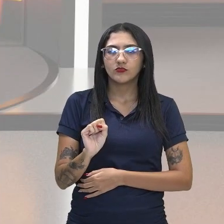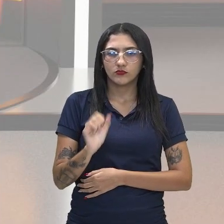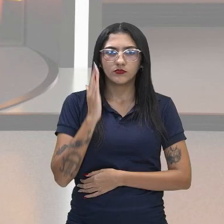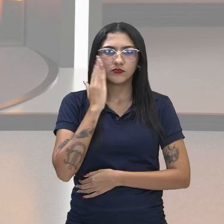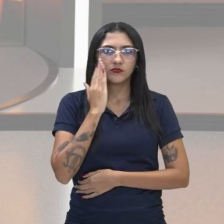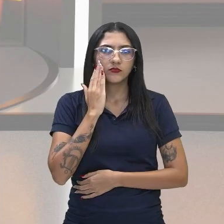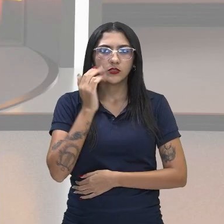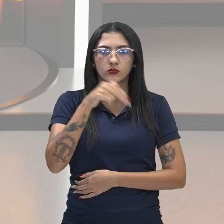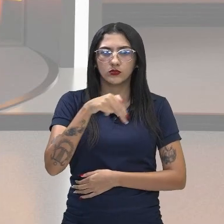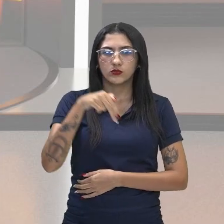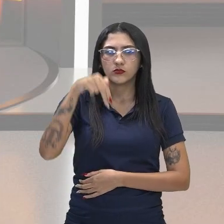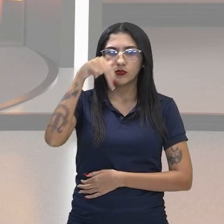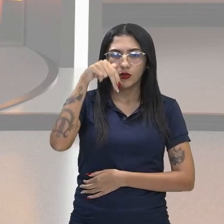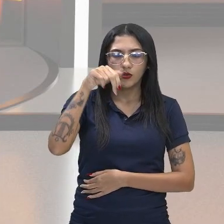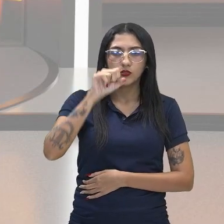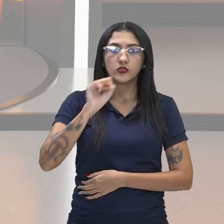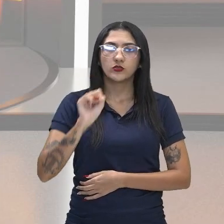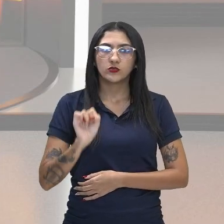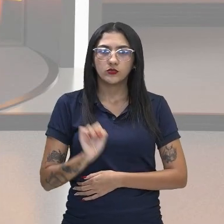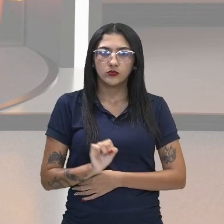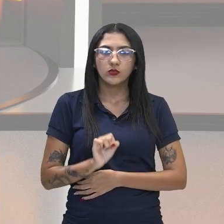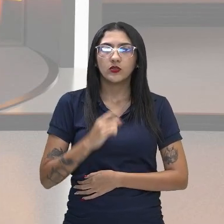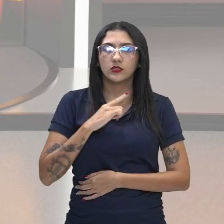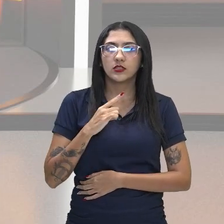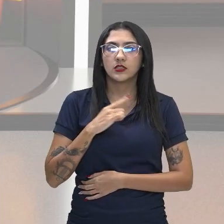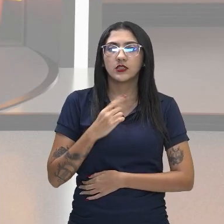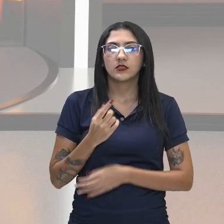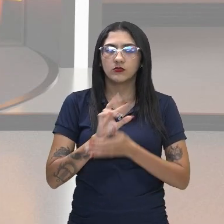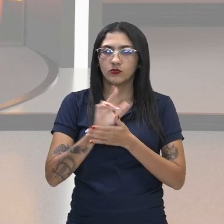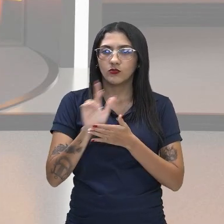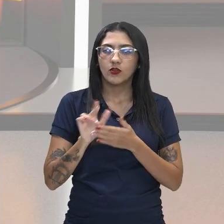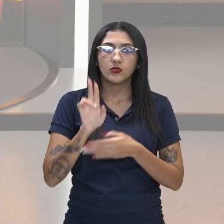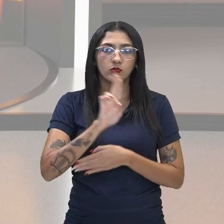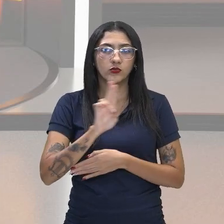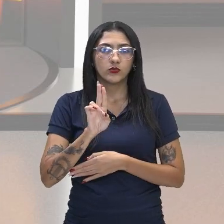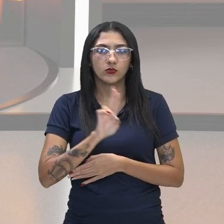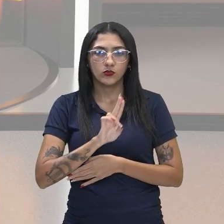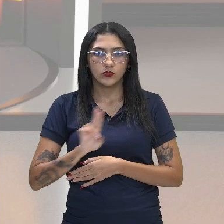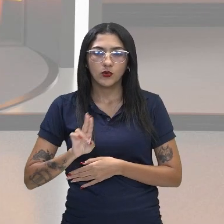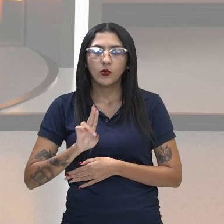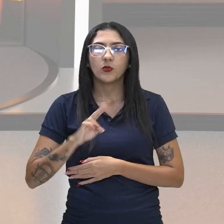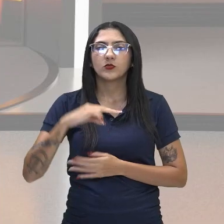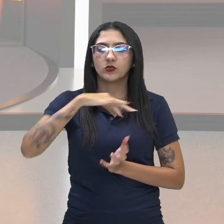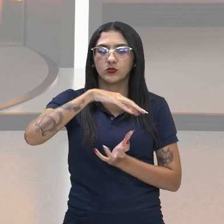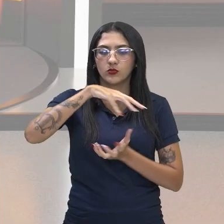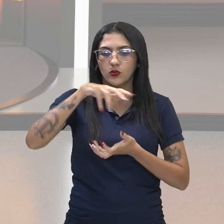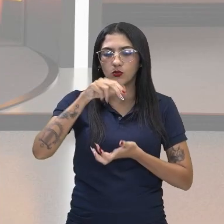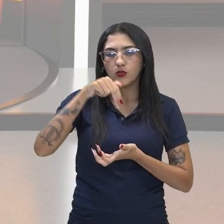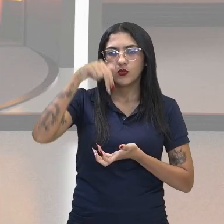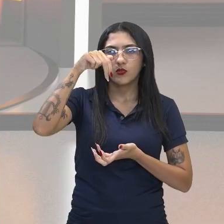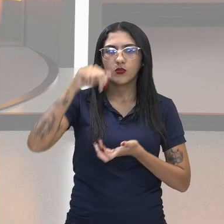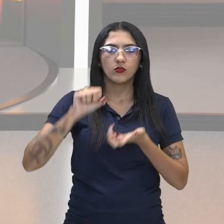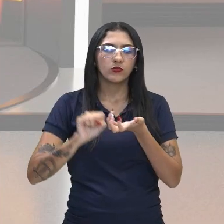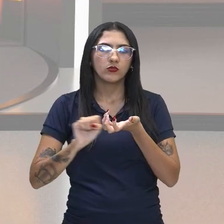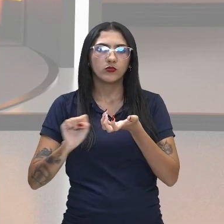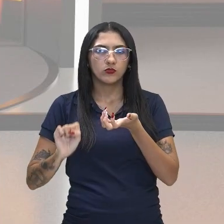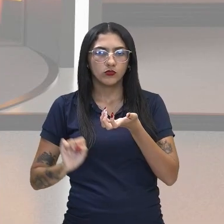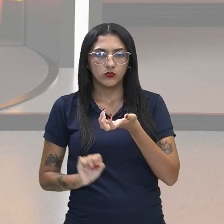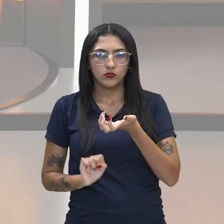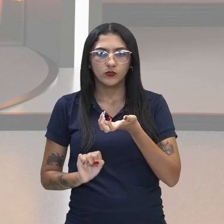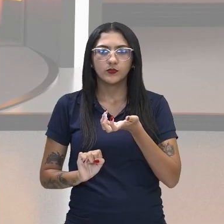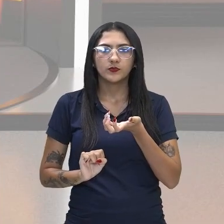setentrional ou boreal, acima da linha do Equador, e abaixo da linha do Equador, aquela faixa nós podemos chamar de hemisfério